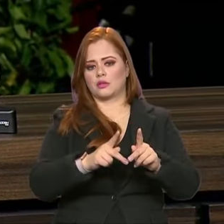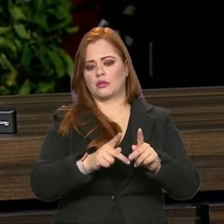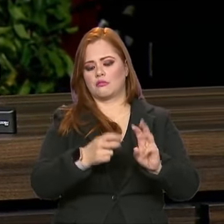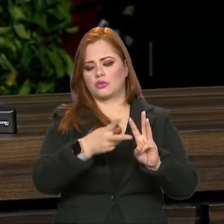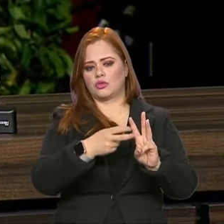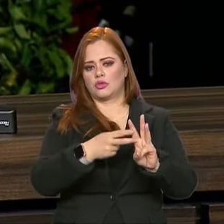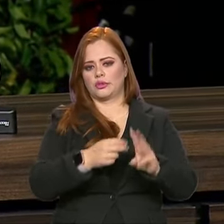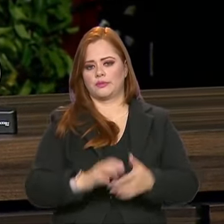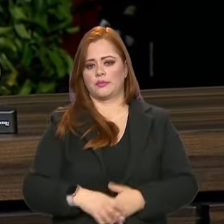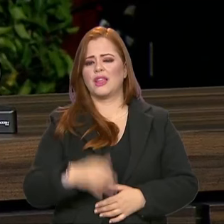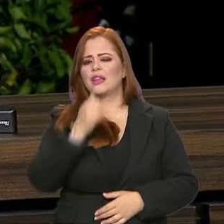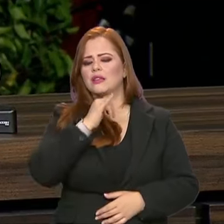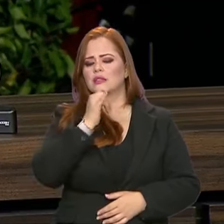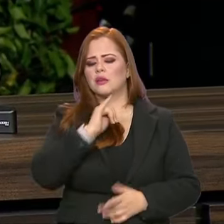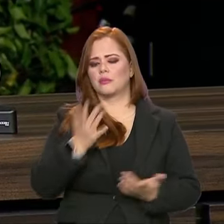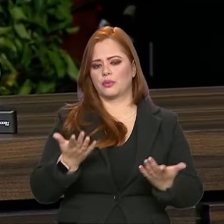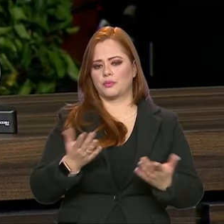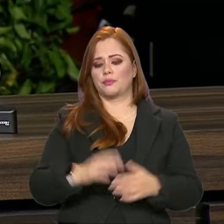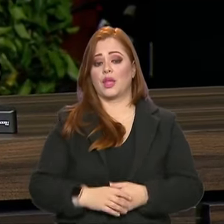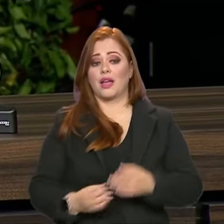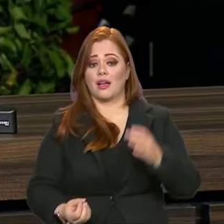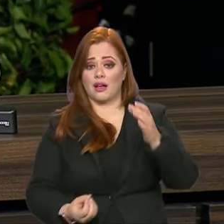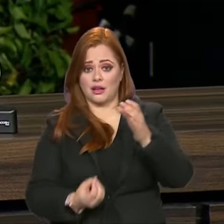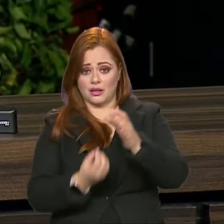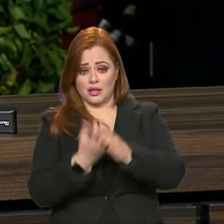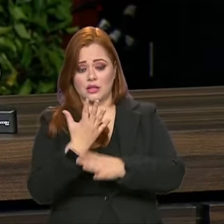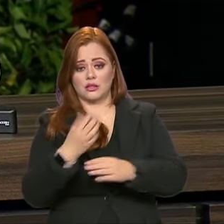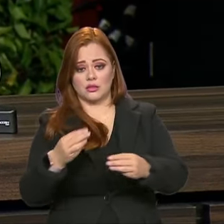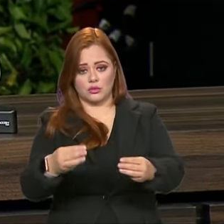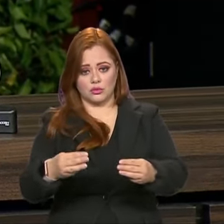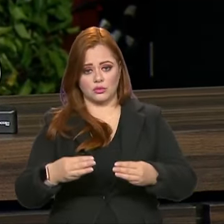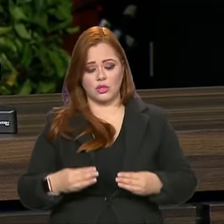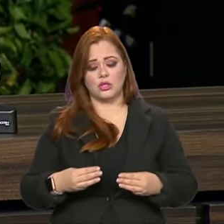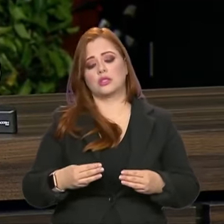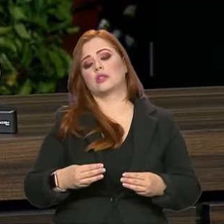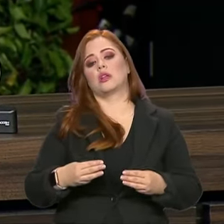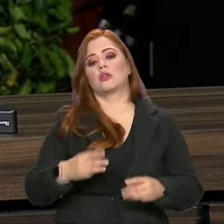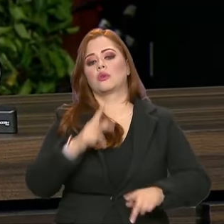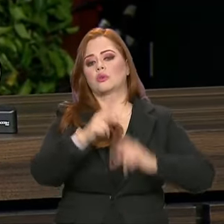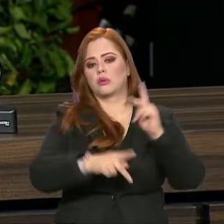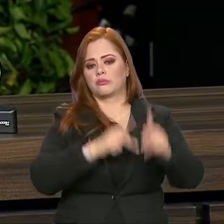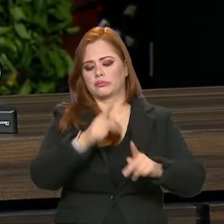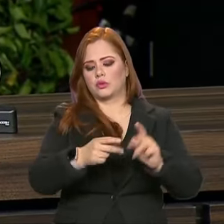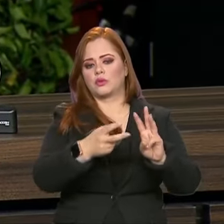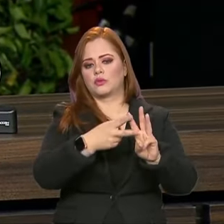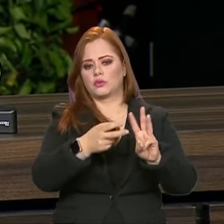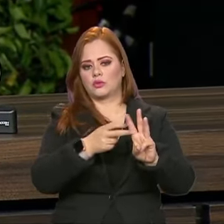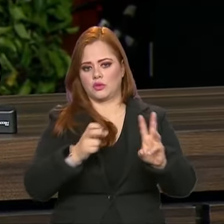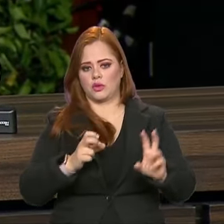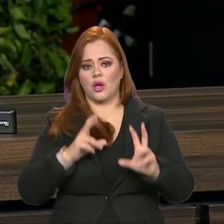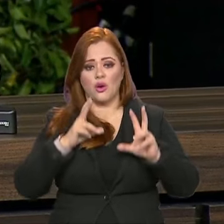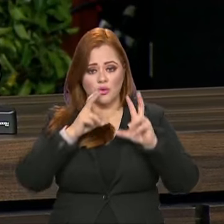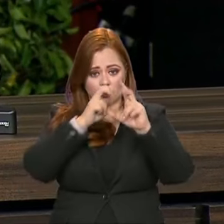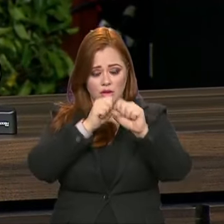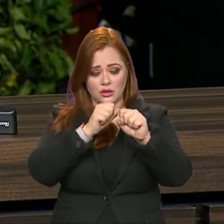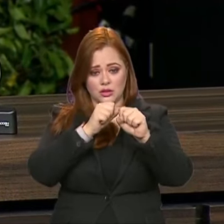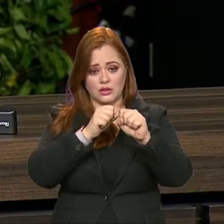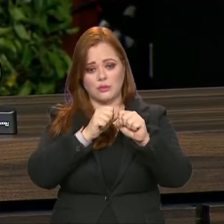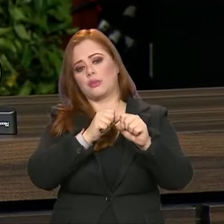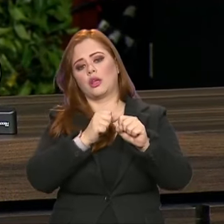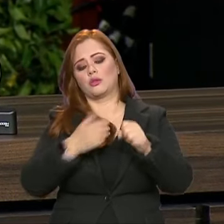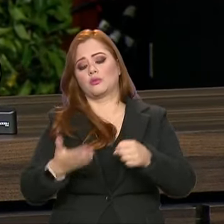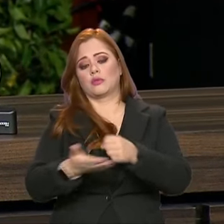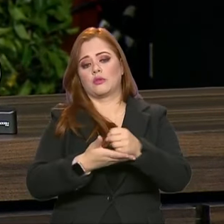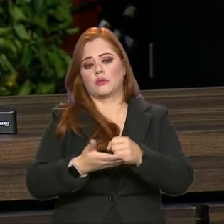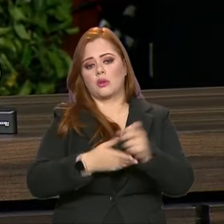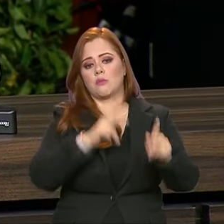disso é a criação do Ministério dos Povos Indígenas, o fortalecimento da Fundação